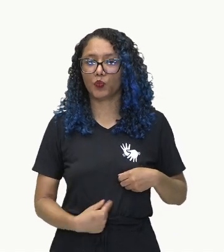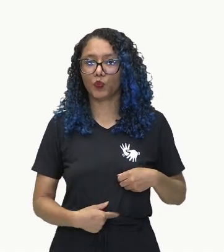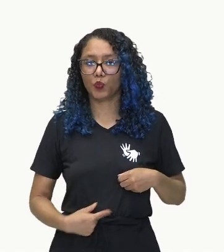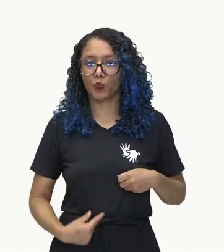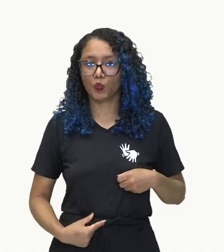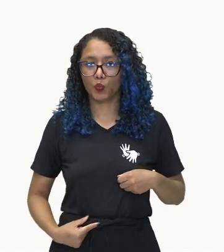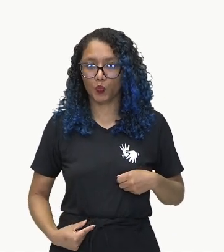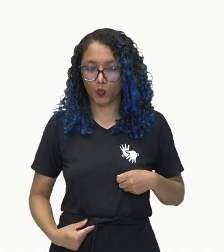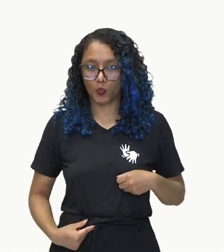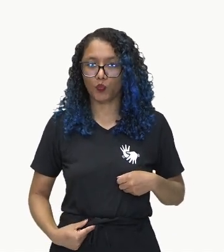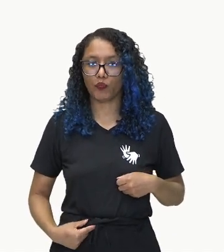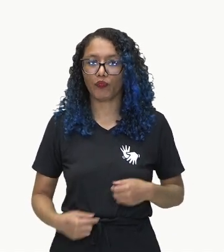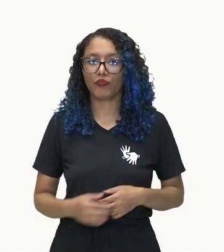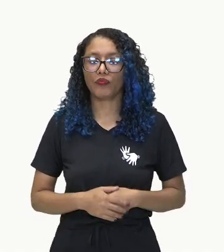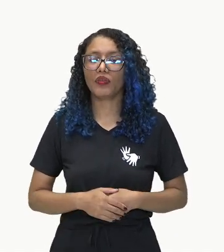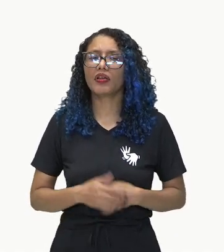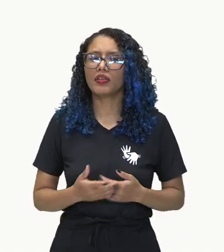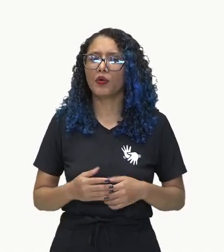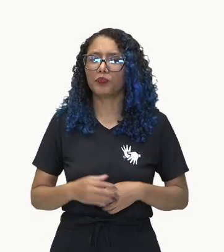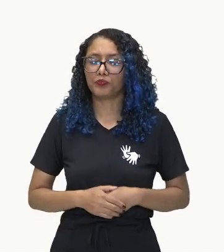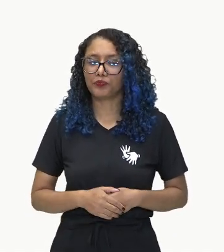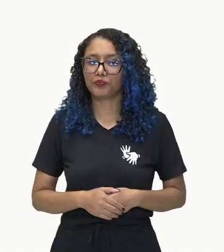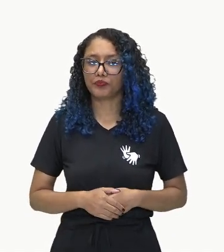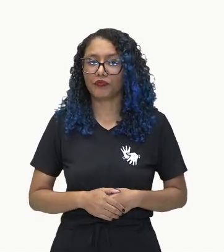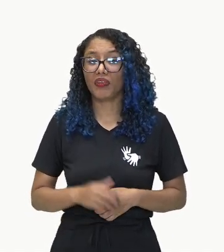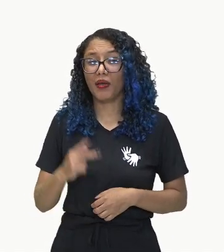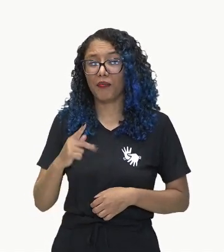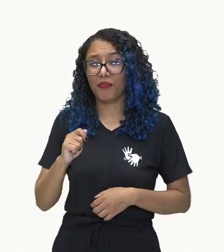As paredes do intestino delgado